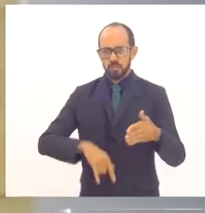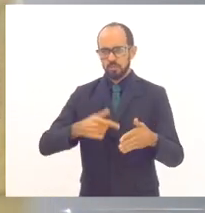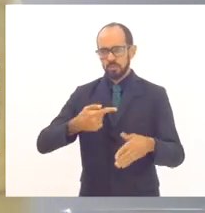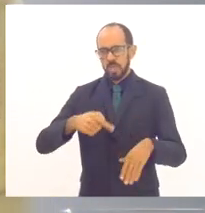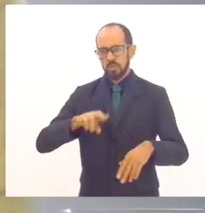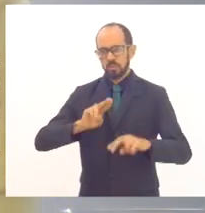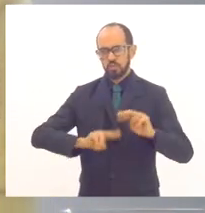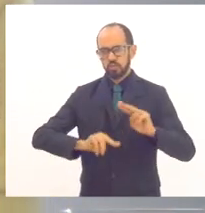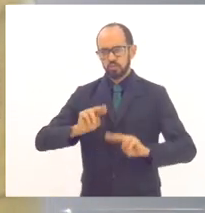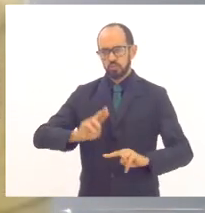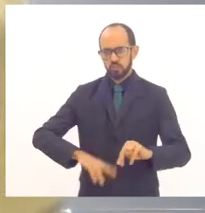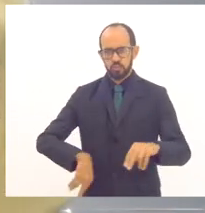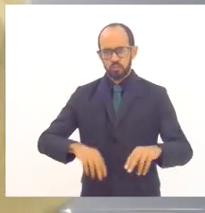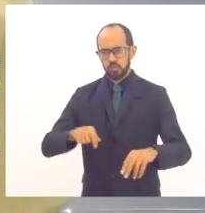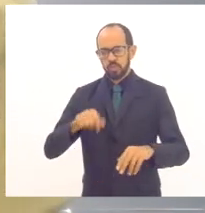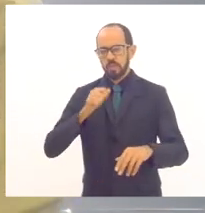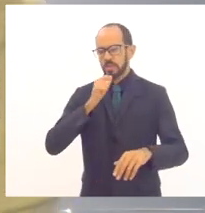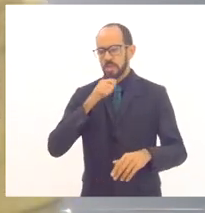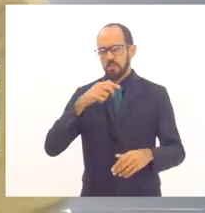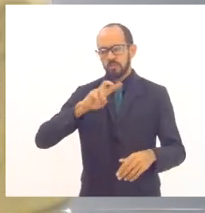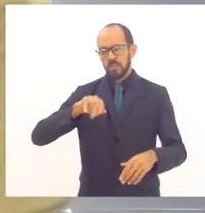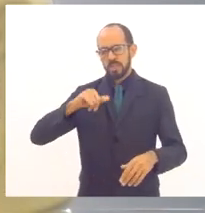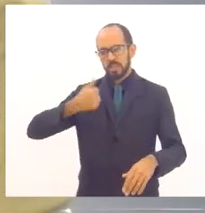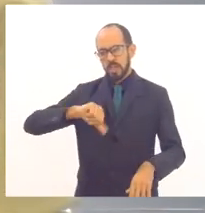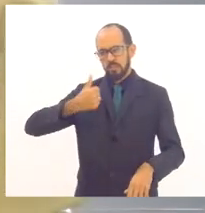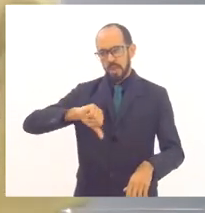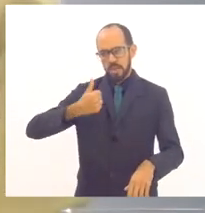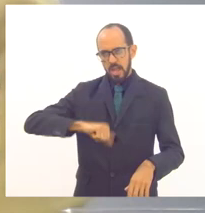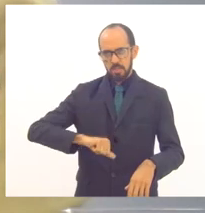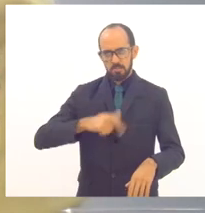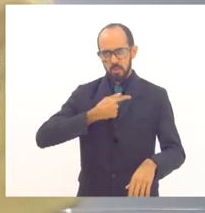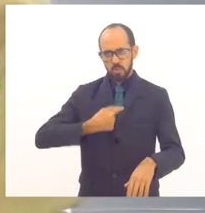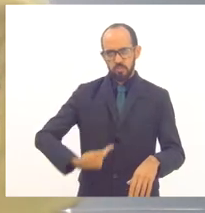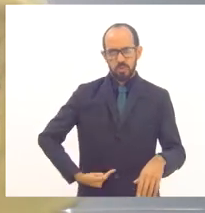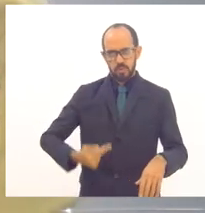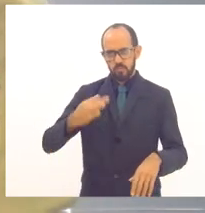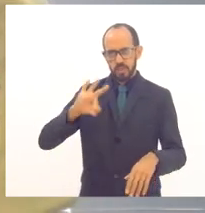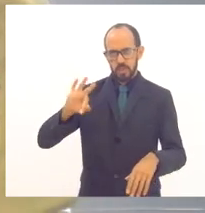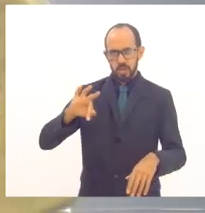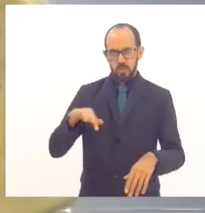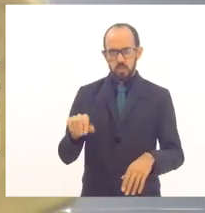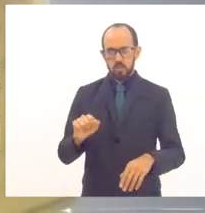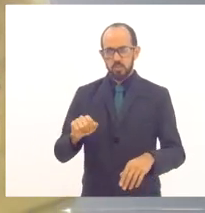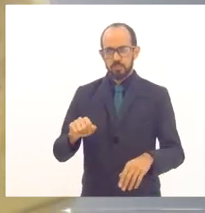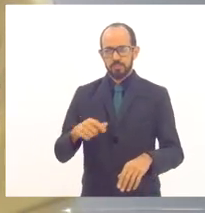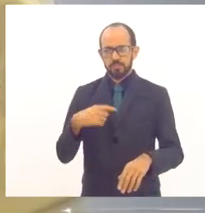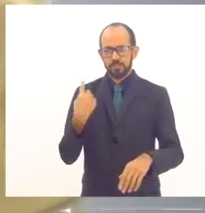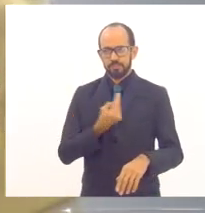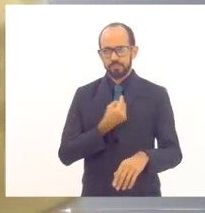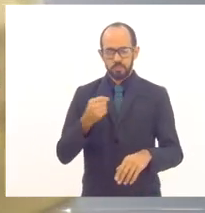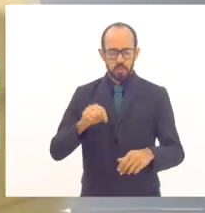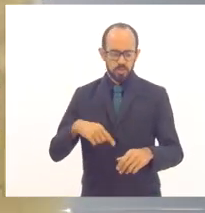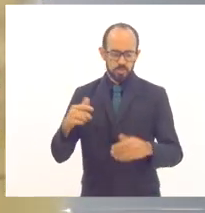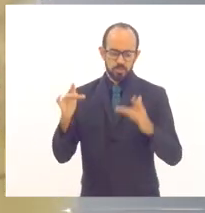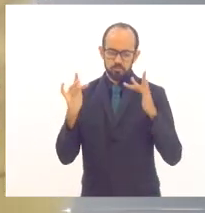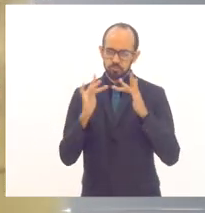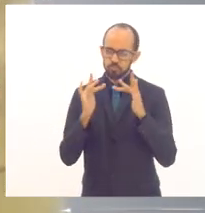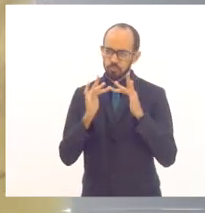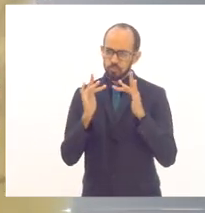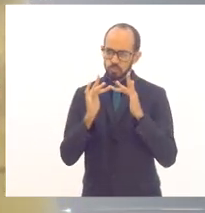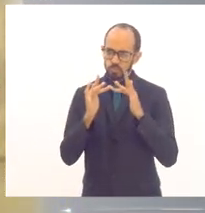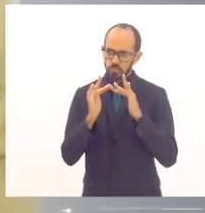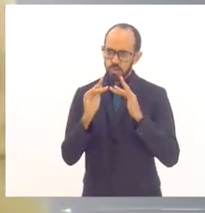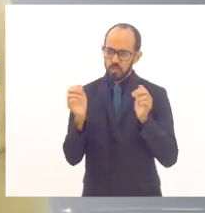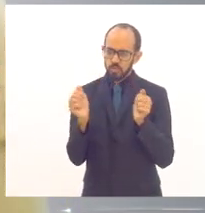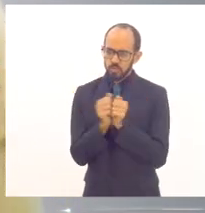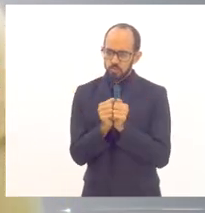de junho, e ainda vai ser analisado pelo governo federal. E a gente está em concomitante a esse